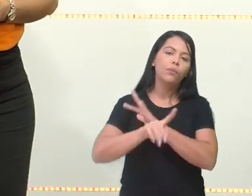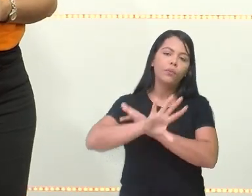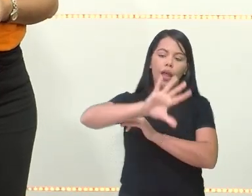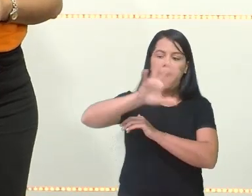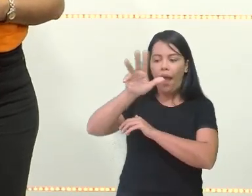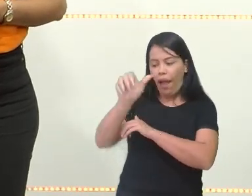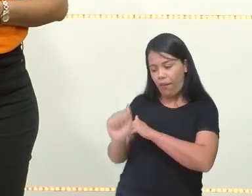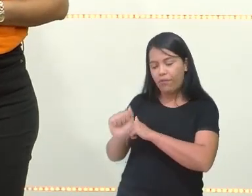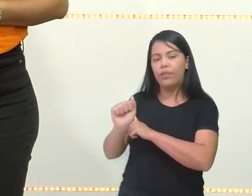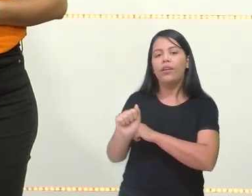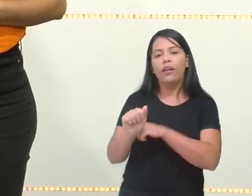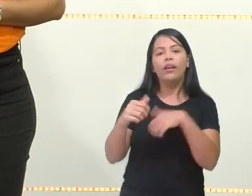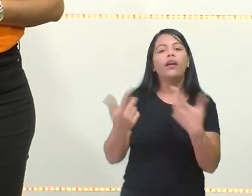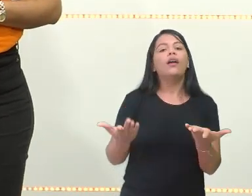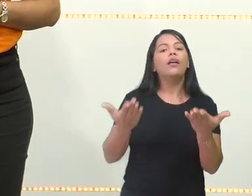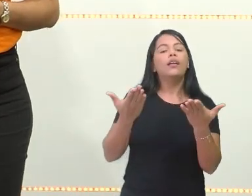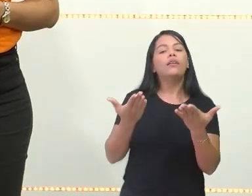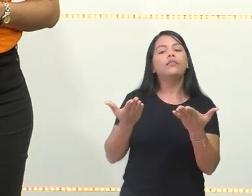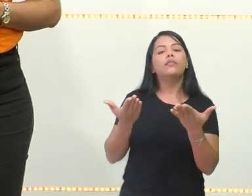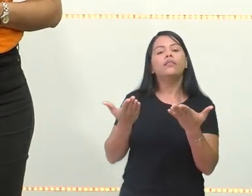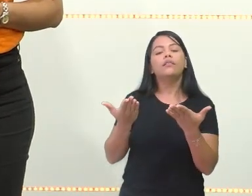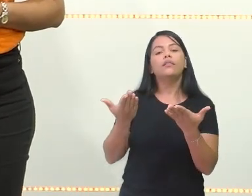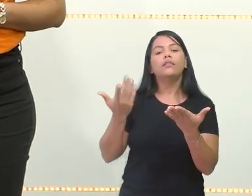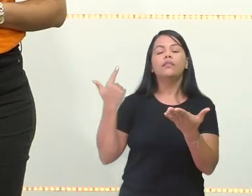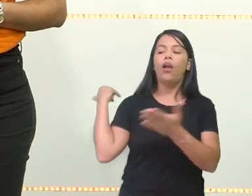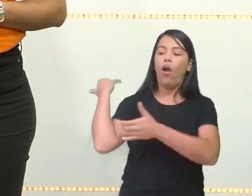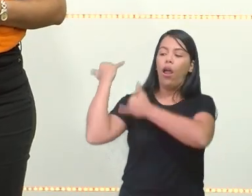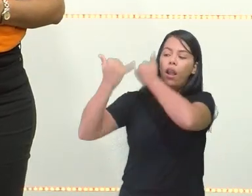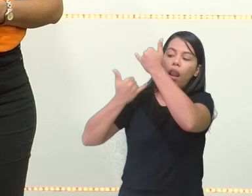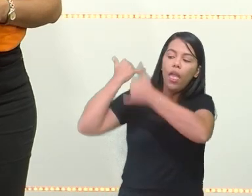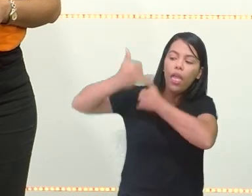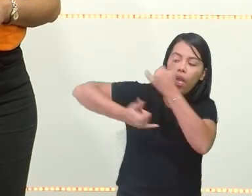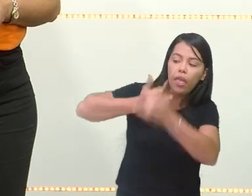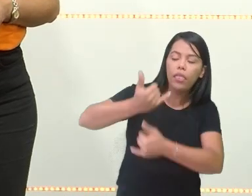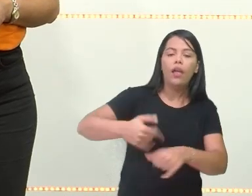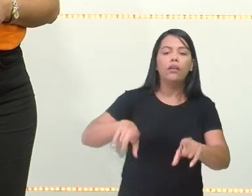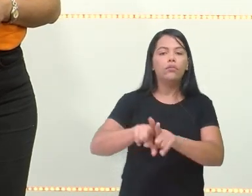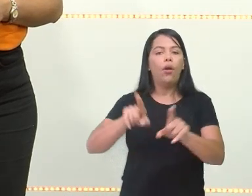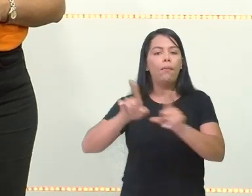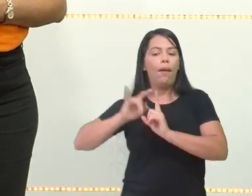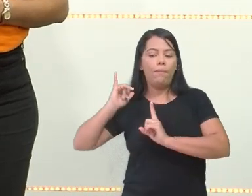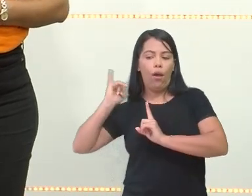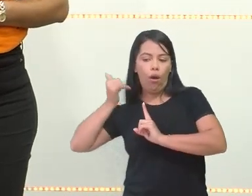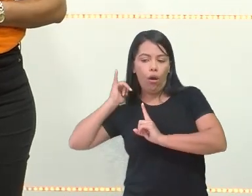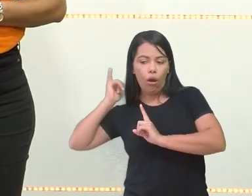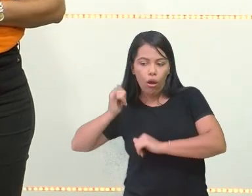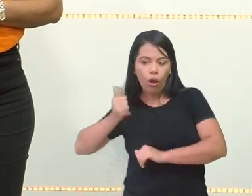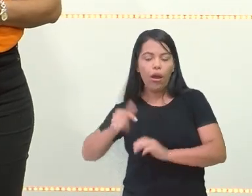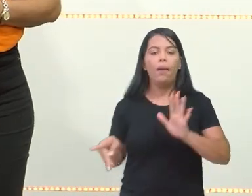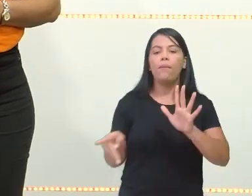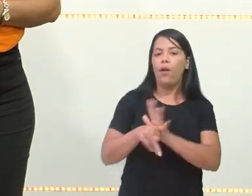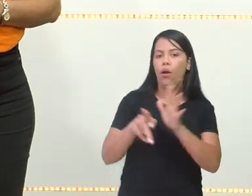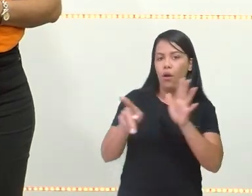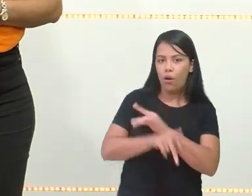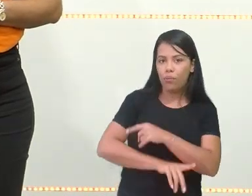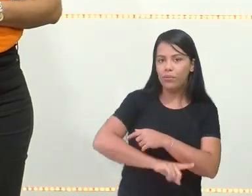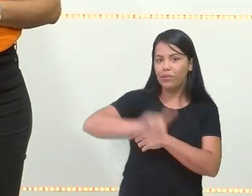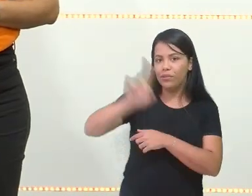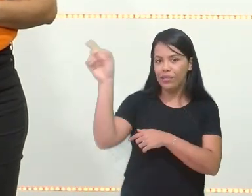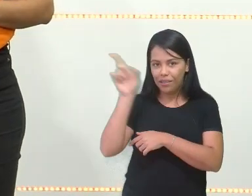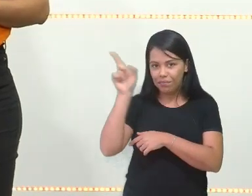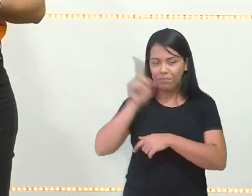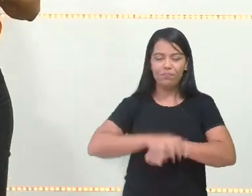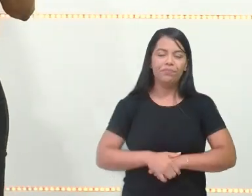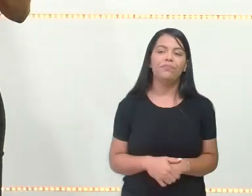africanos, tá? E as lendas, os contos africanos, então, vêm de todos esses países que fazem parte